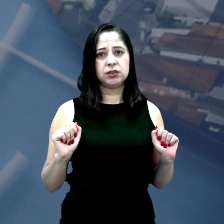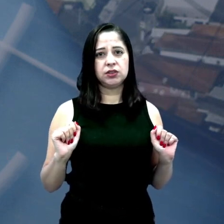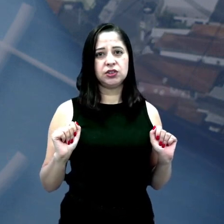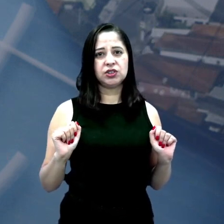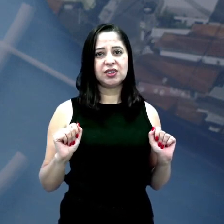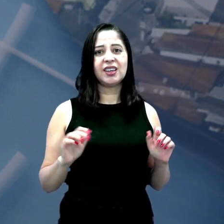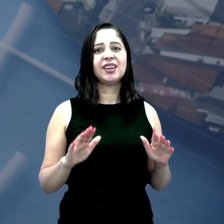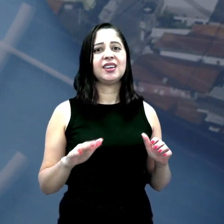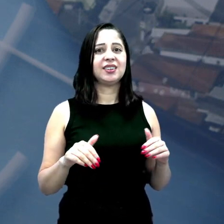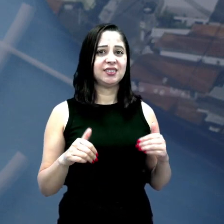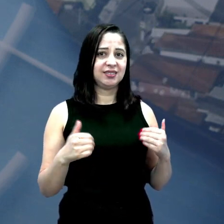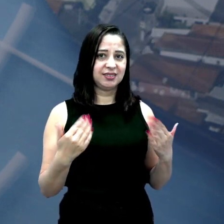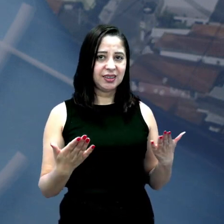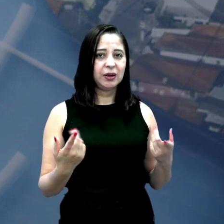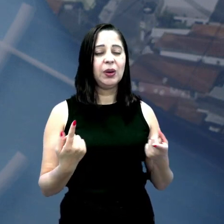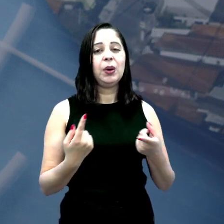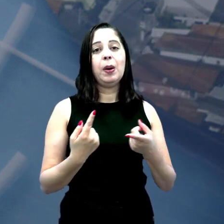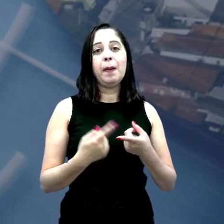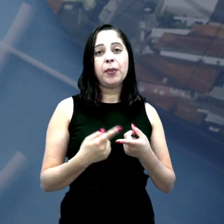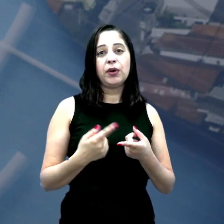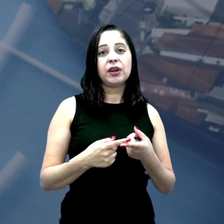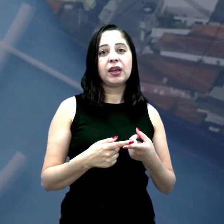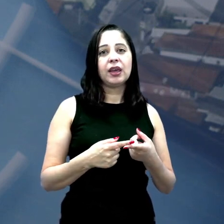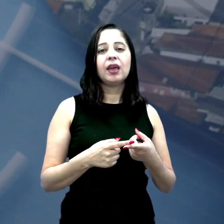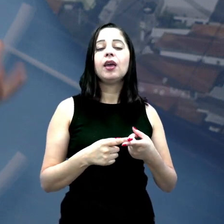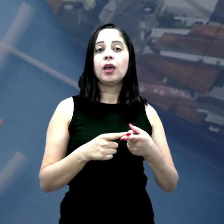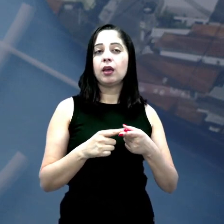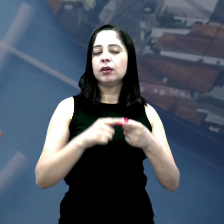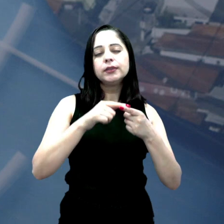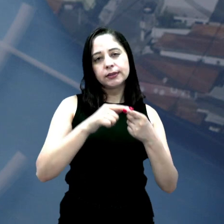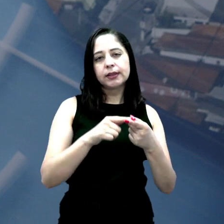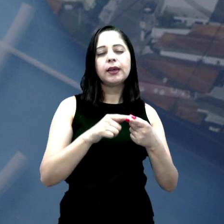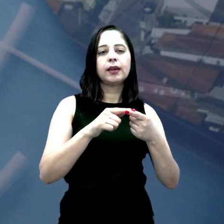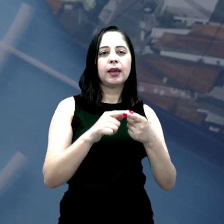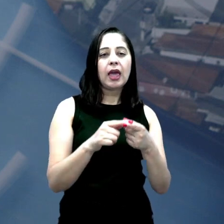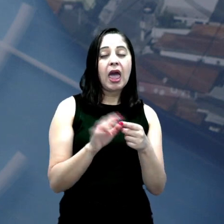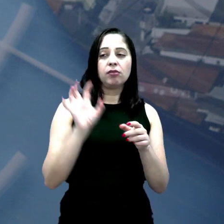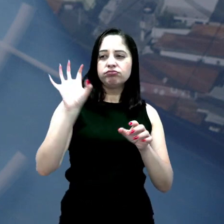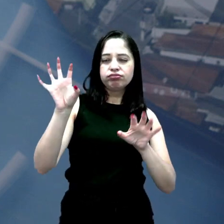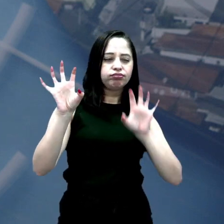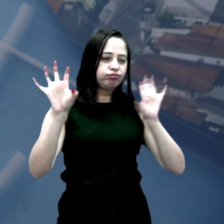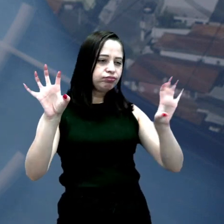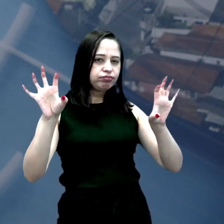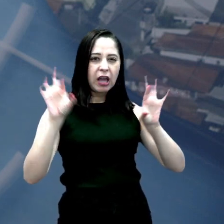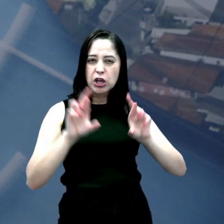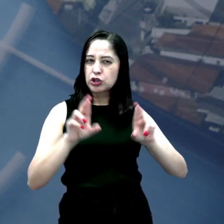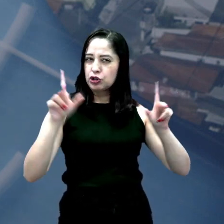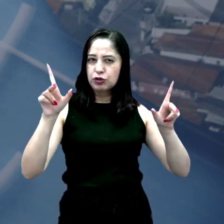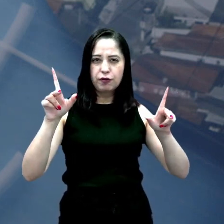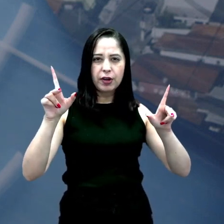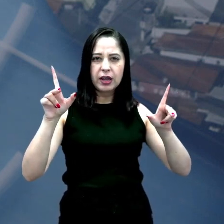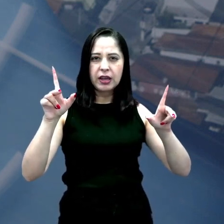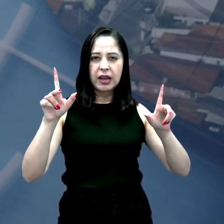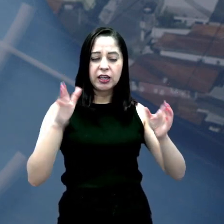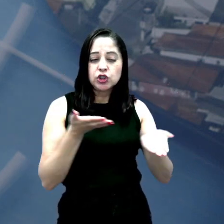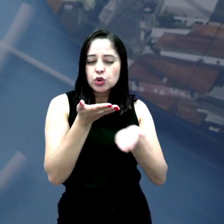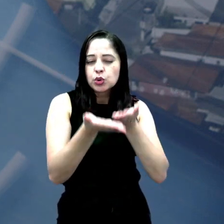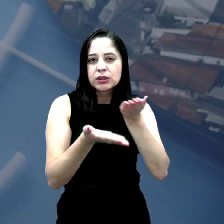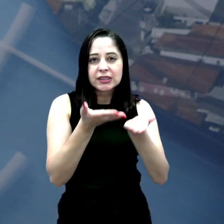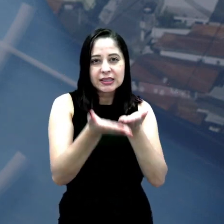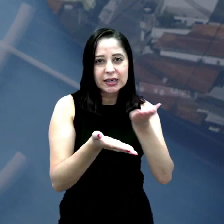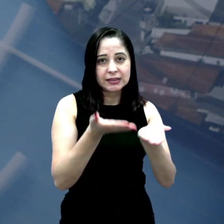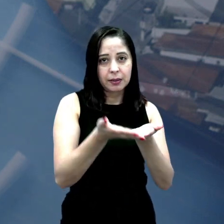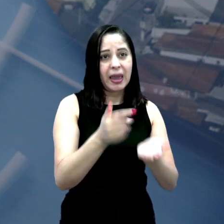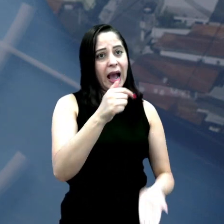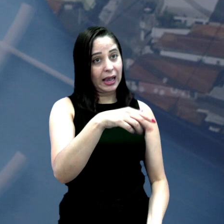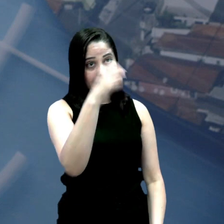São diferentes, de acordo com a política, né? A gente vê são diferentes formas como os países lidam, né? A gente tem